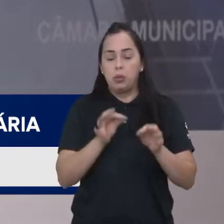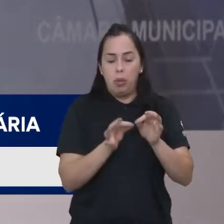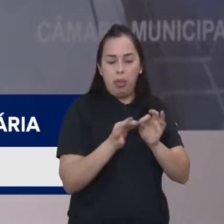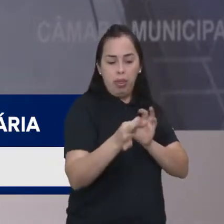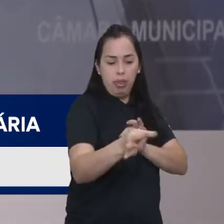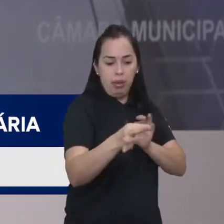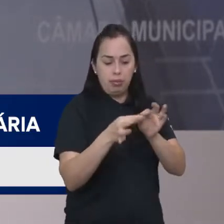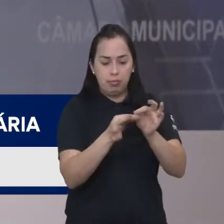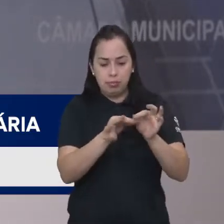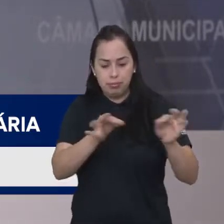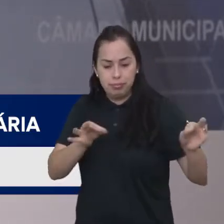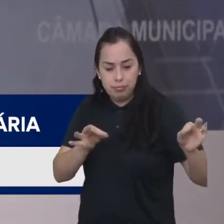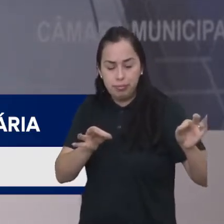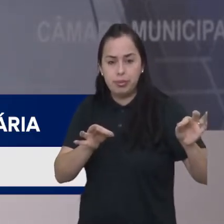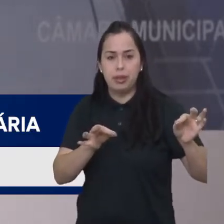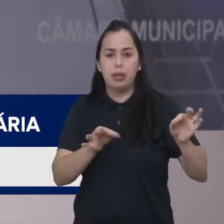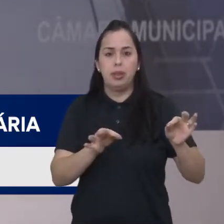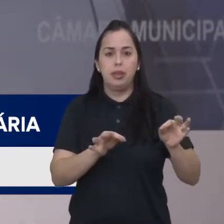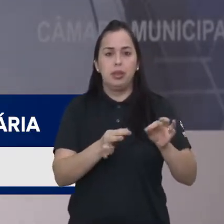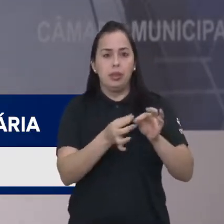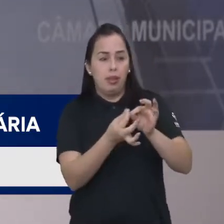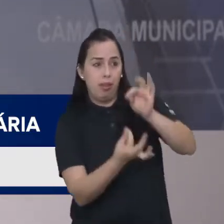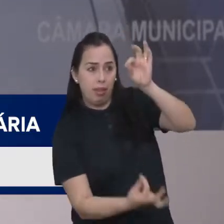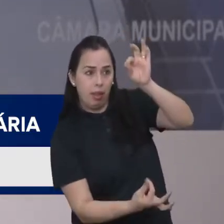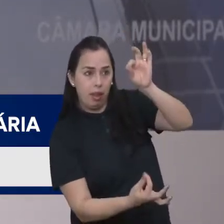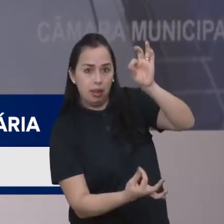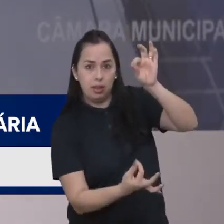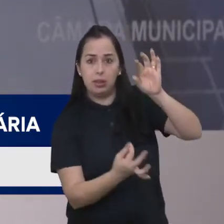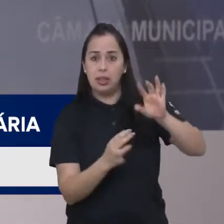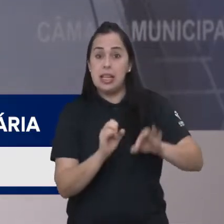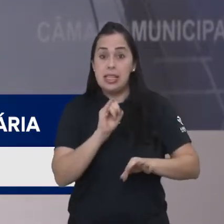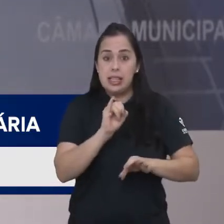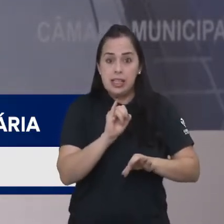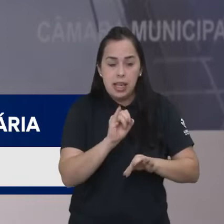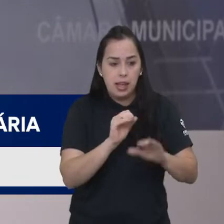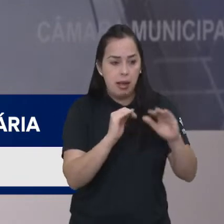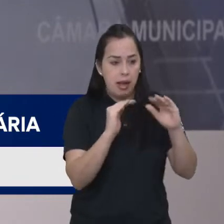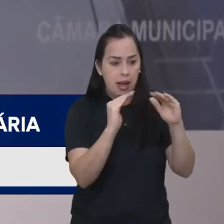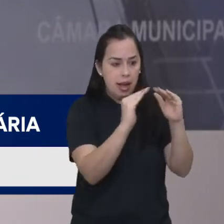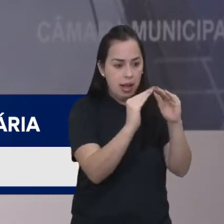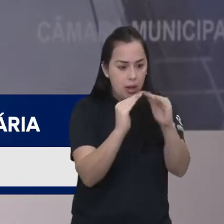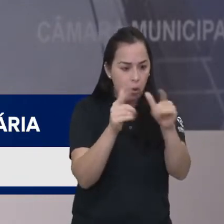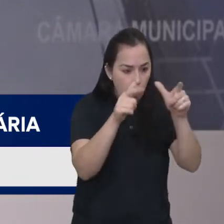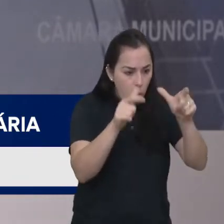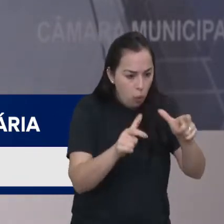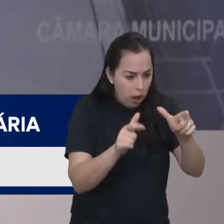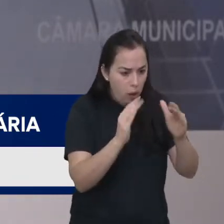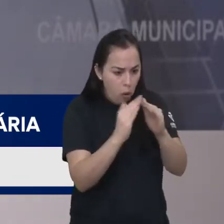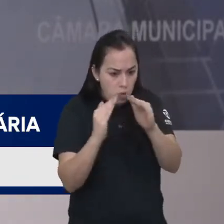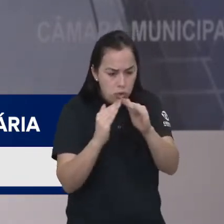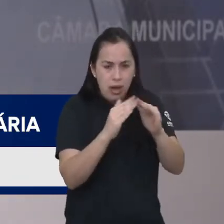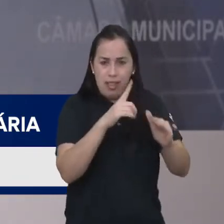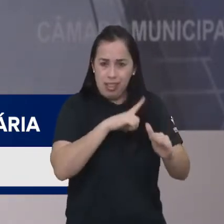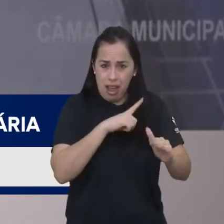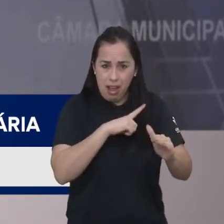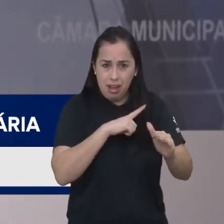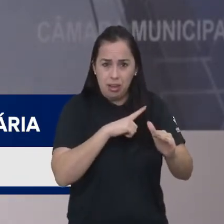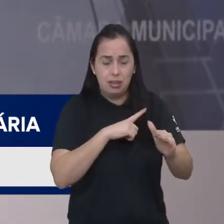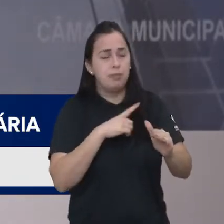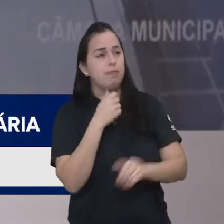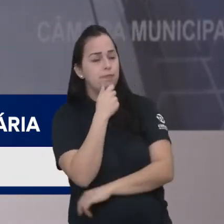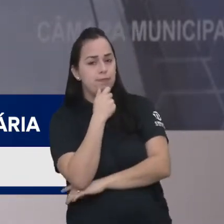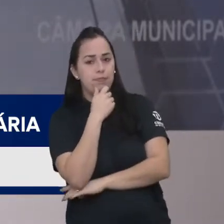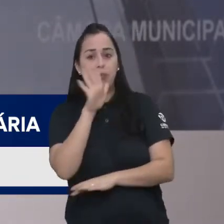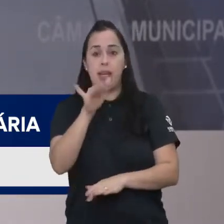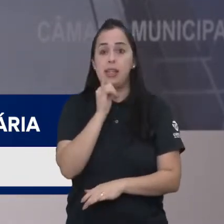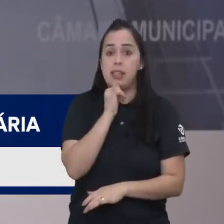do talude, o ângulo do corte, a altura do talude e se existe construção ou não na crista. Então, com esses três parâmetros